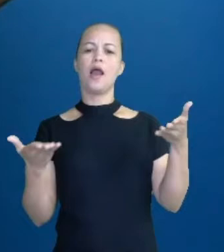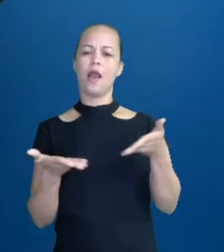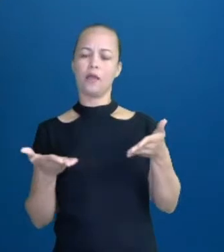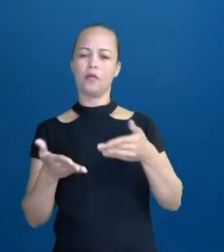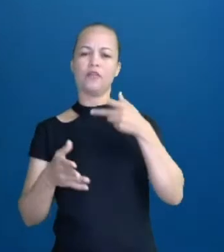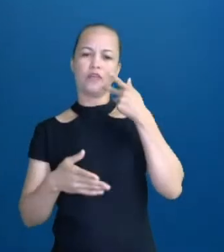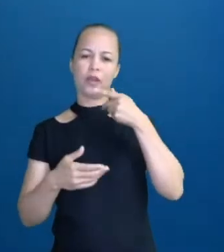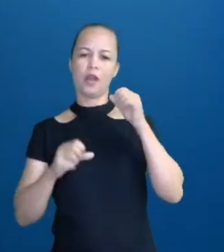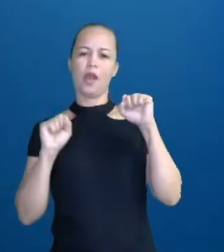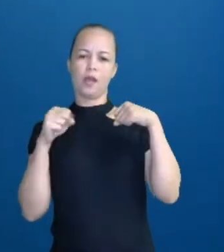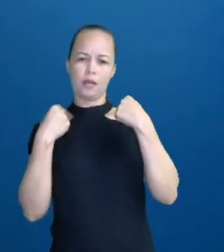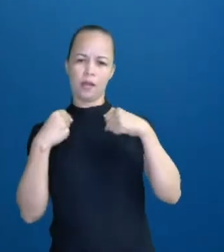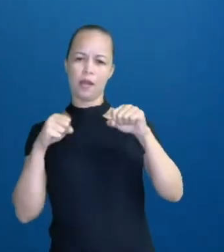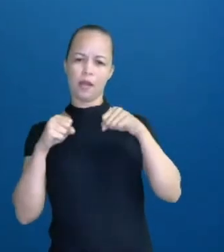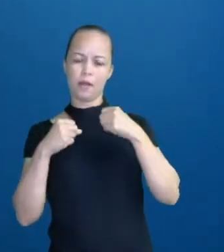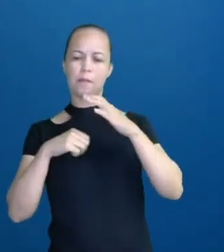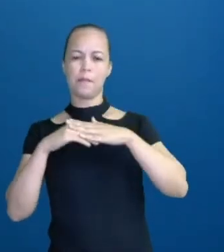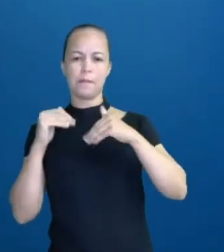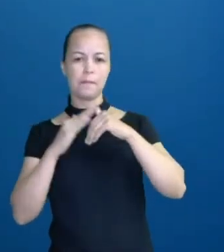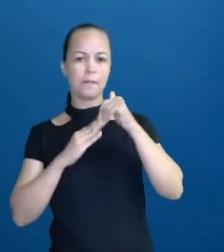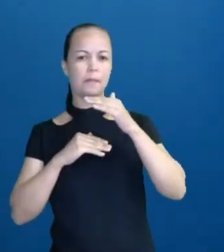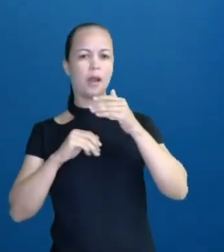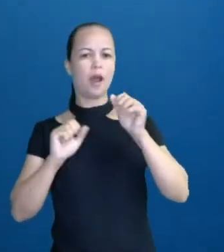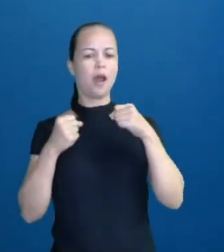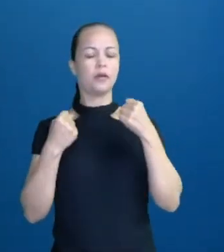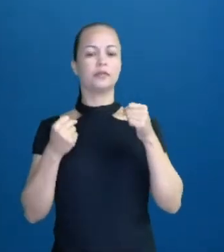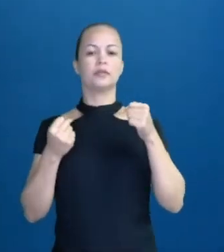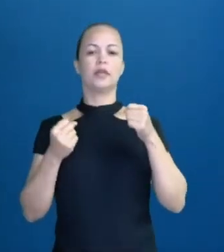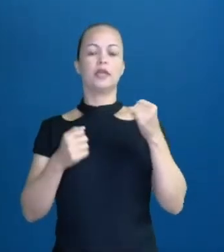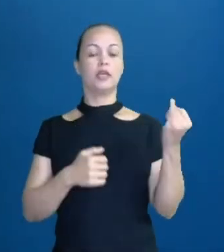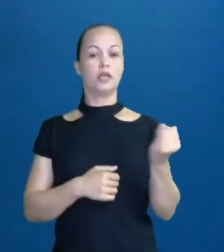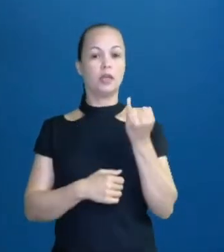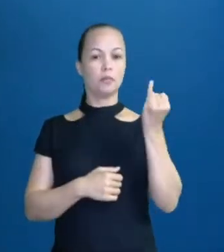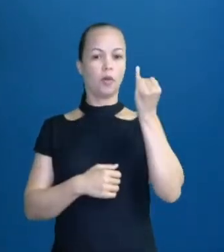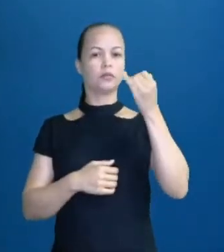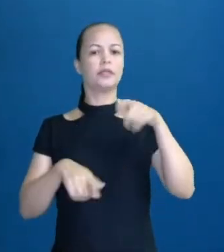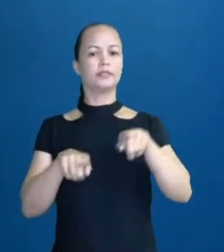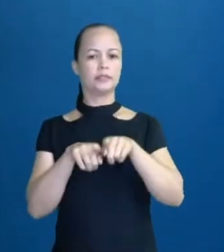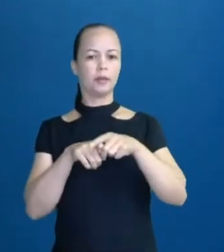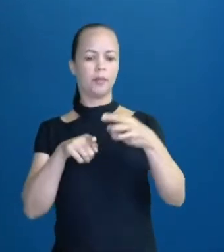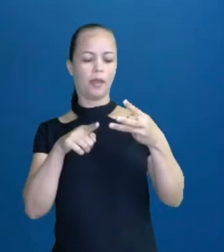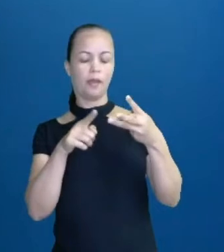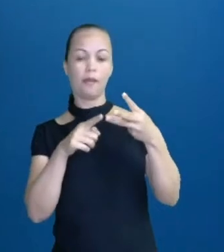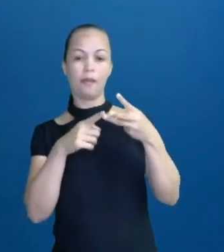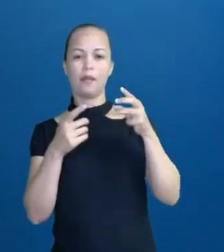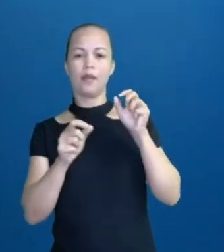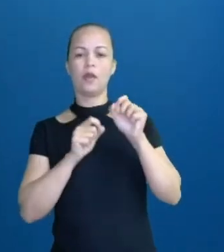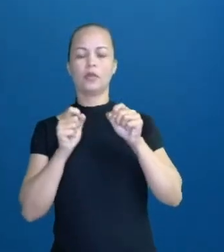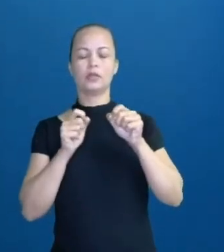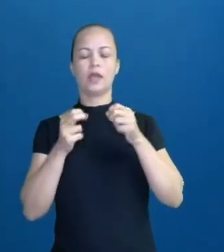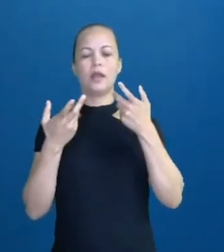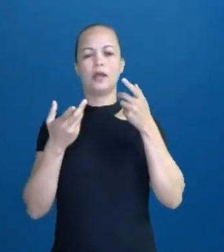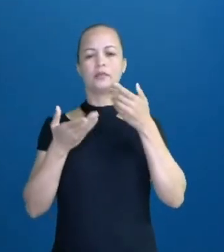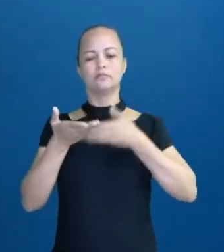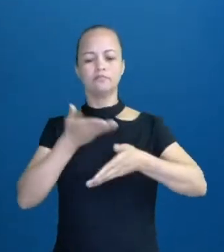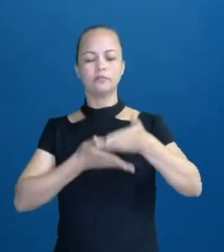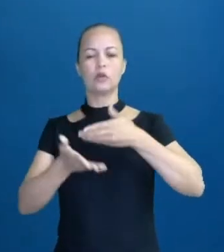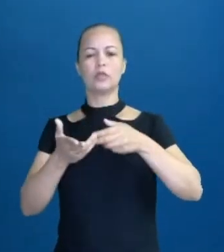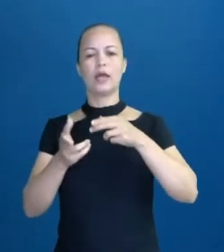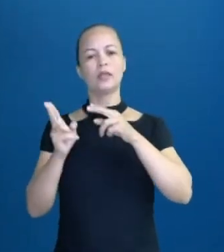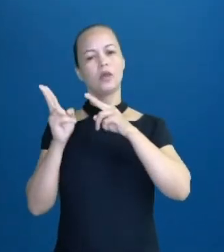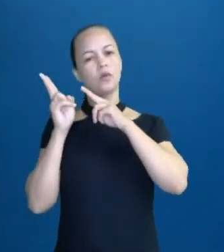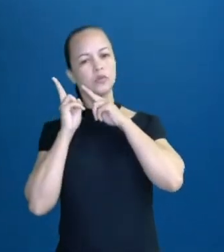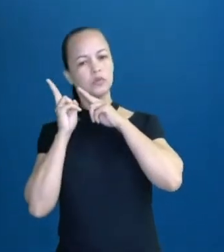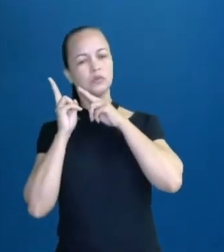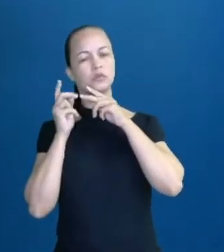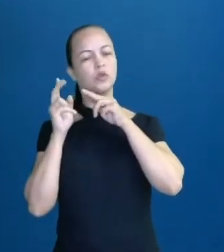de atividade física e outra questão extremamente importante também está relacionada com o nosso sono, tá certo?